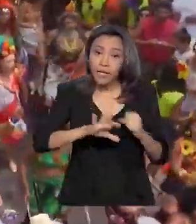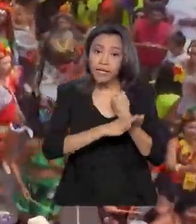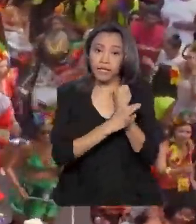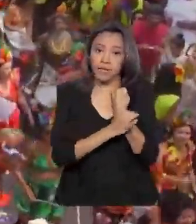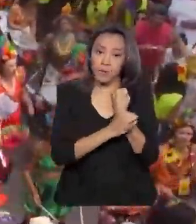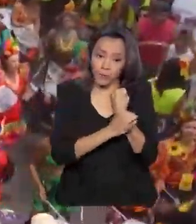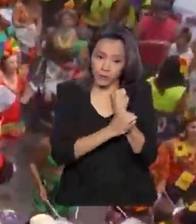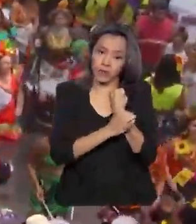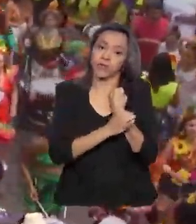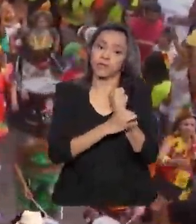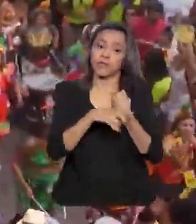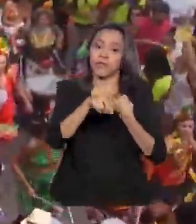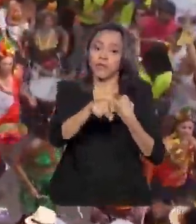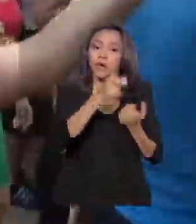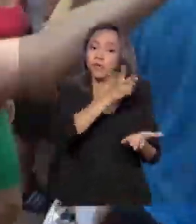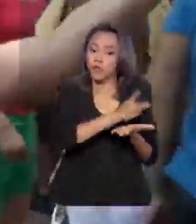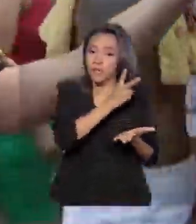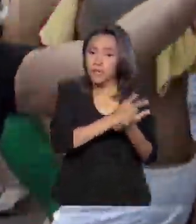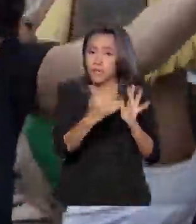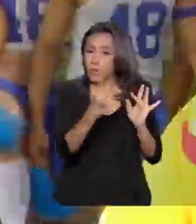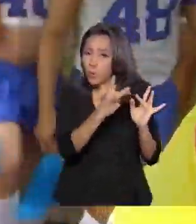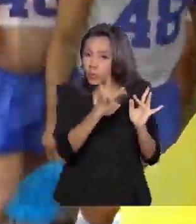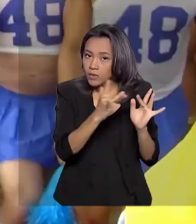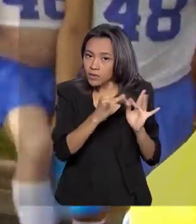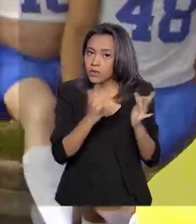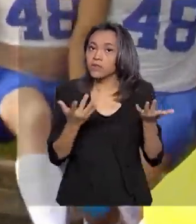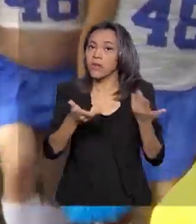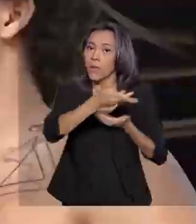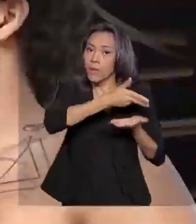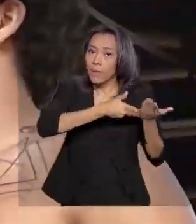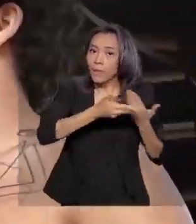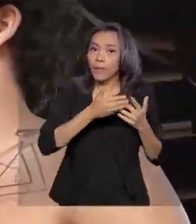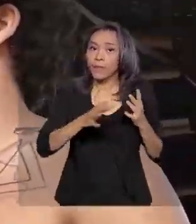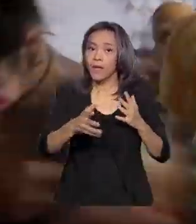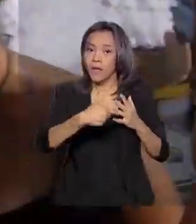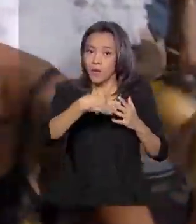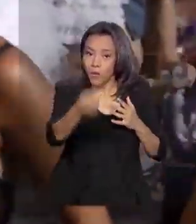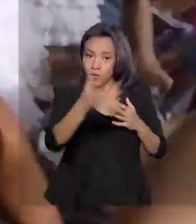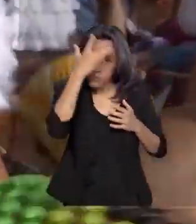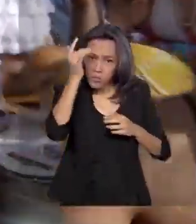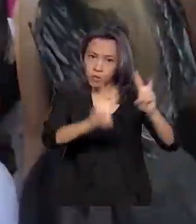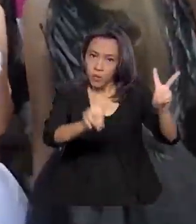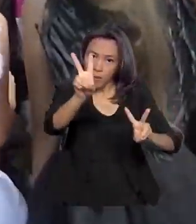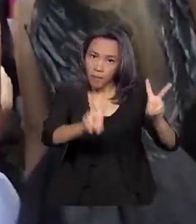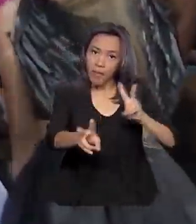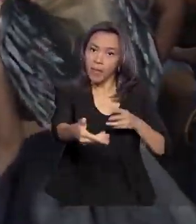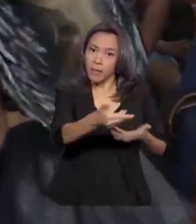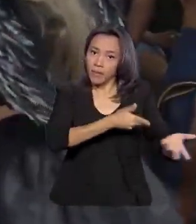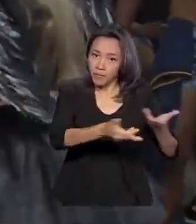Então, eles mantêm uma comunicação muito mais clara com os foliões e folionas.